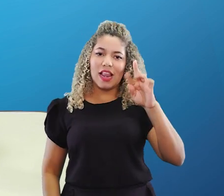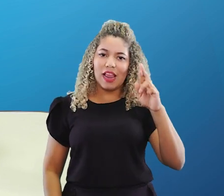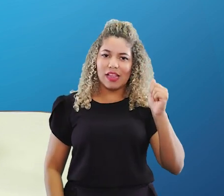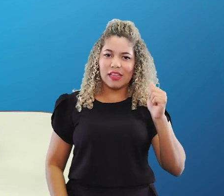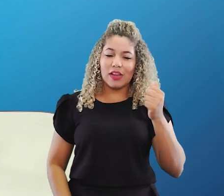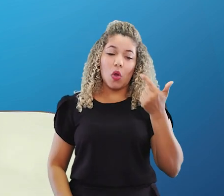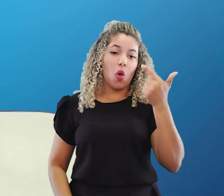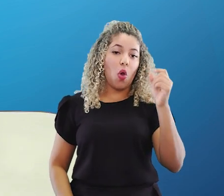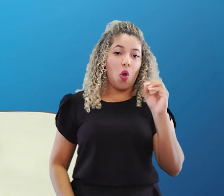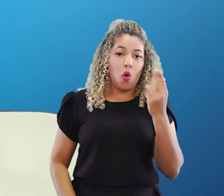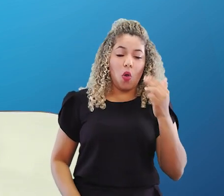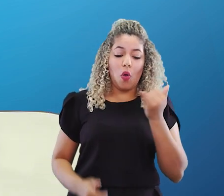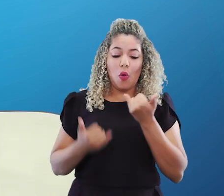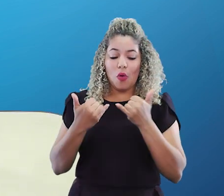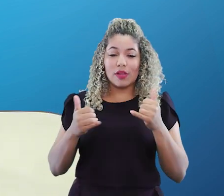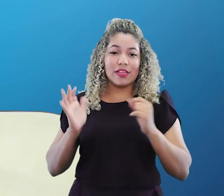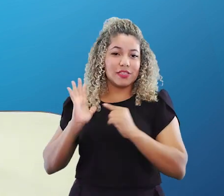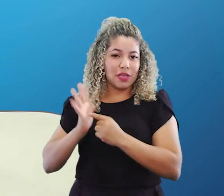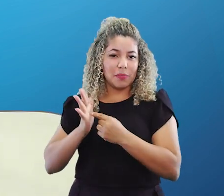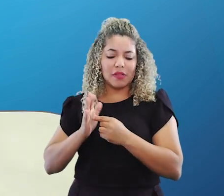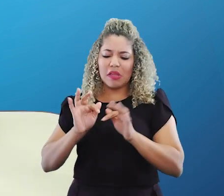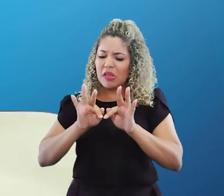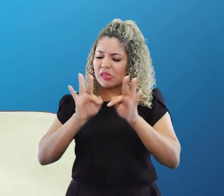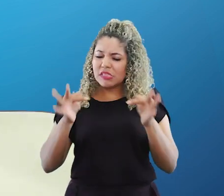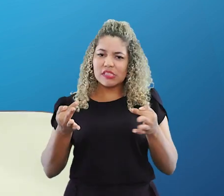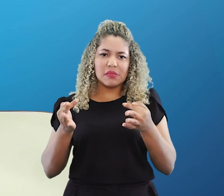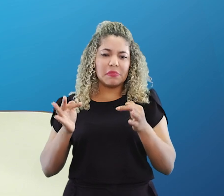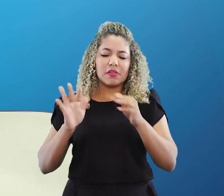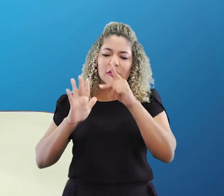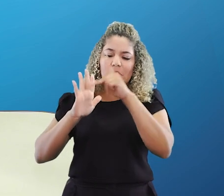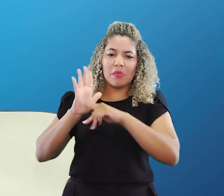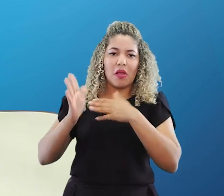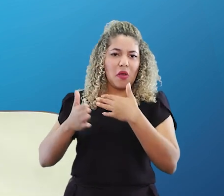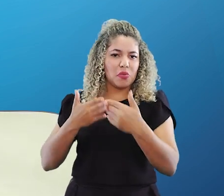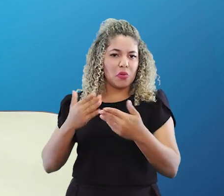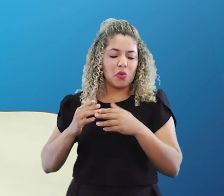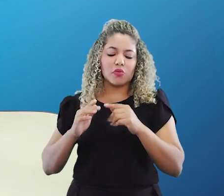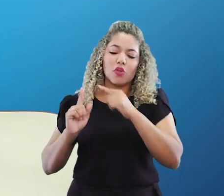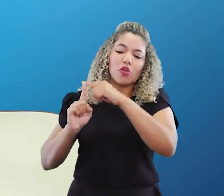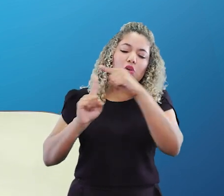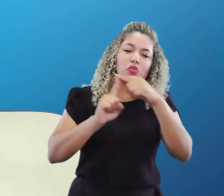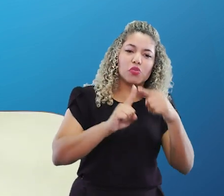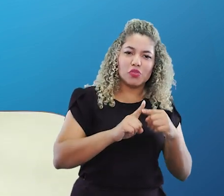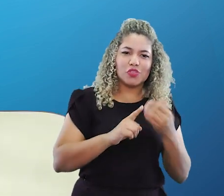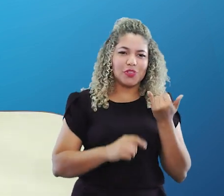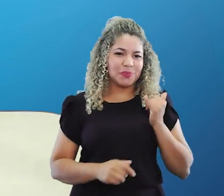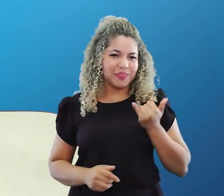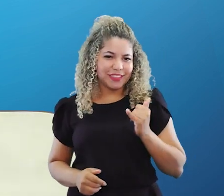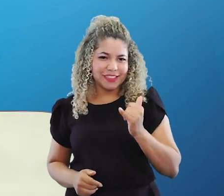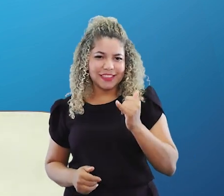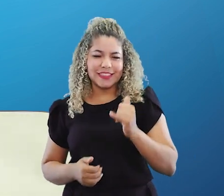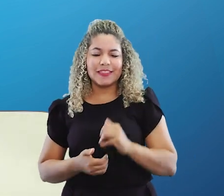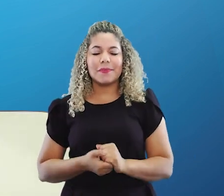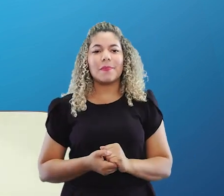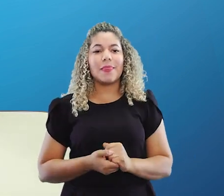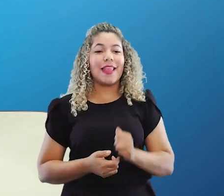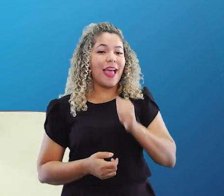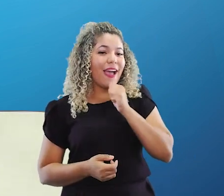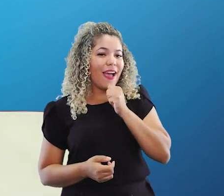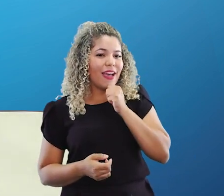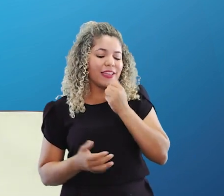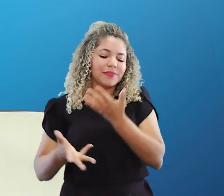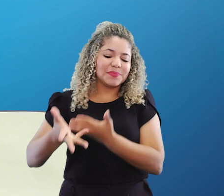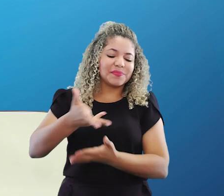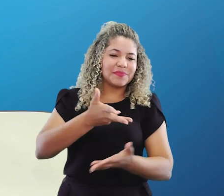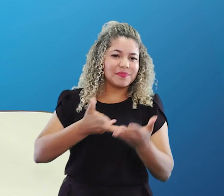energia mecânica. E com esse simples projeto conseguimos explorar basicamente todas as formas de energia e ainda